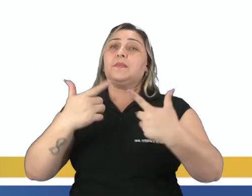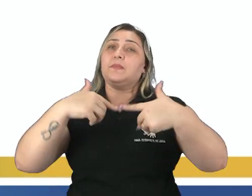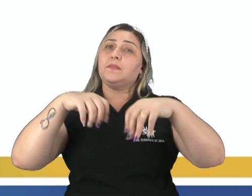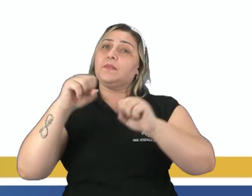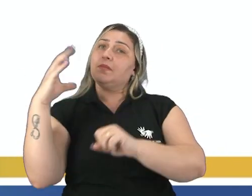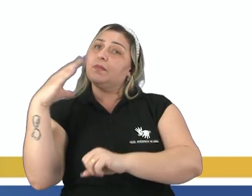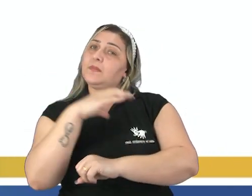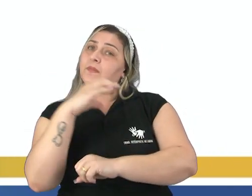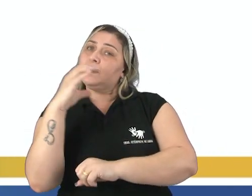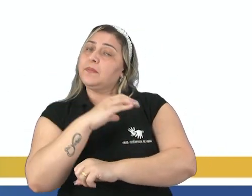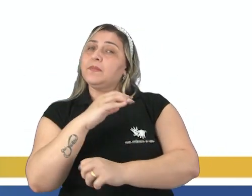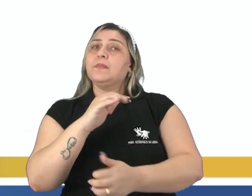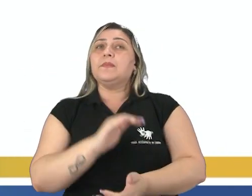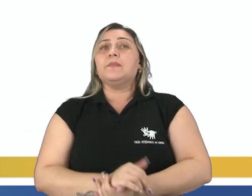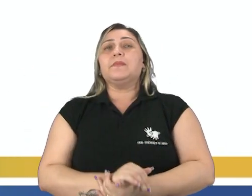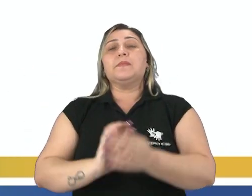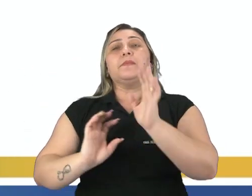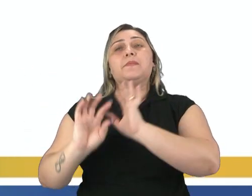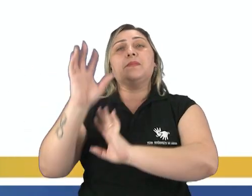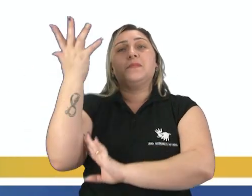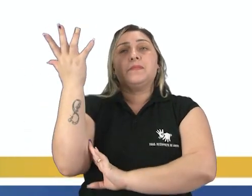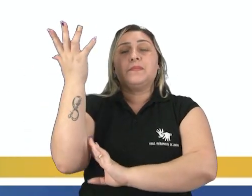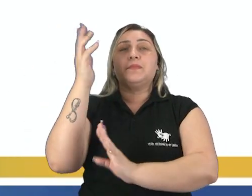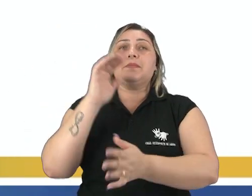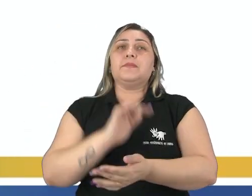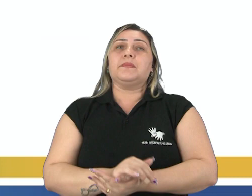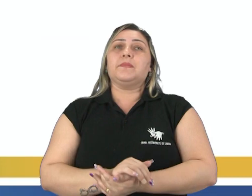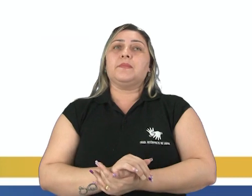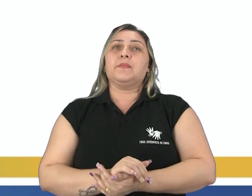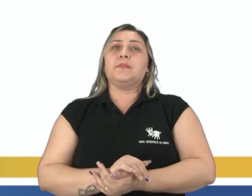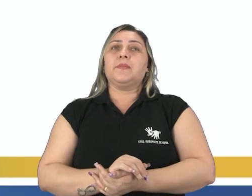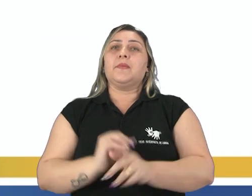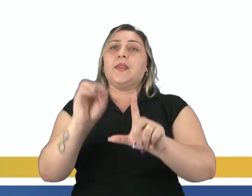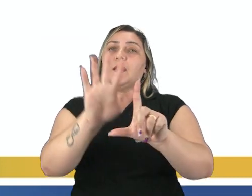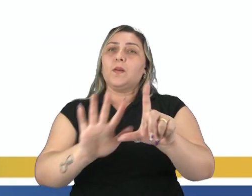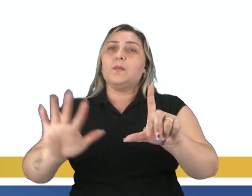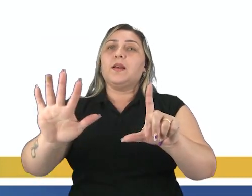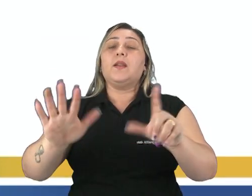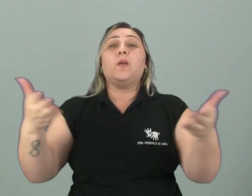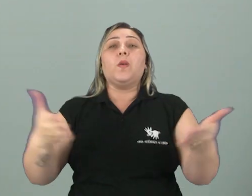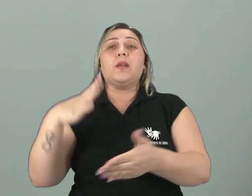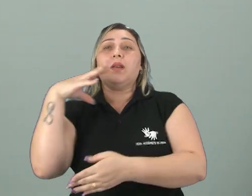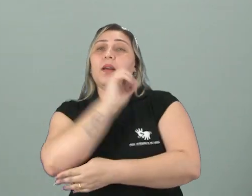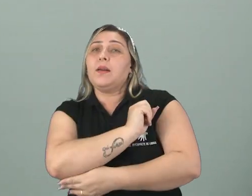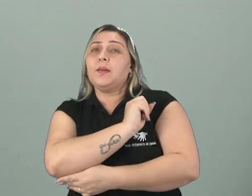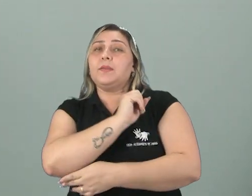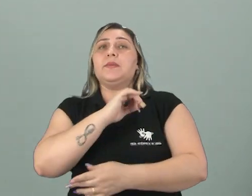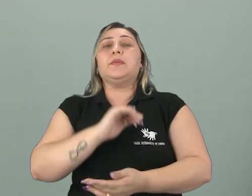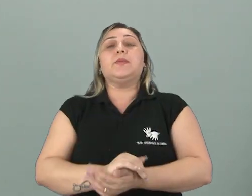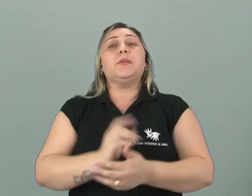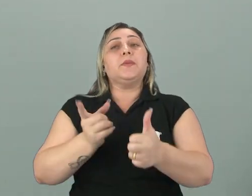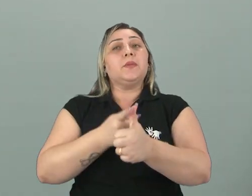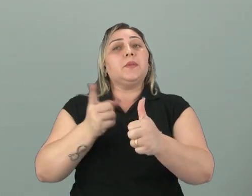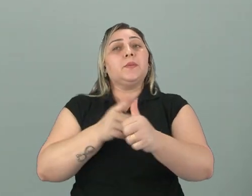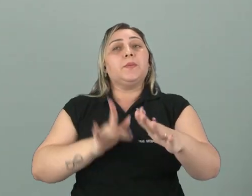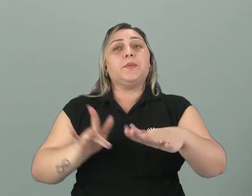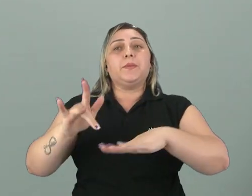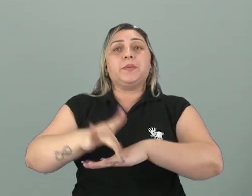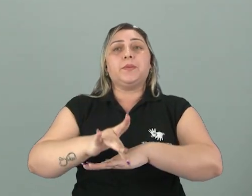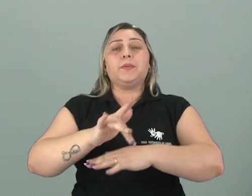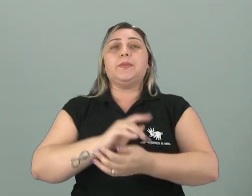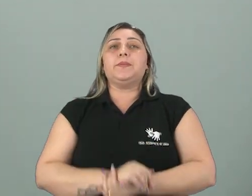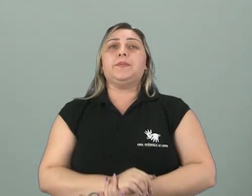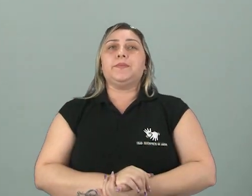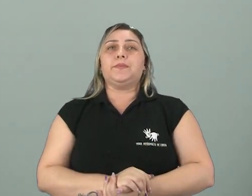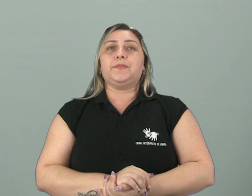bem rápida, que acontece e que é compartilhada hoje de forma bem rápida, principalmente nas redes